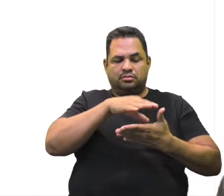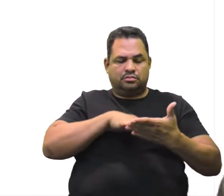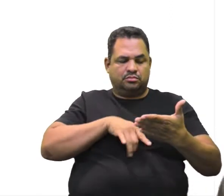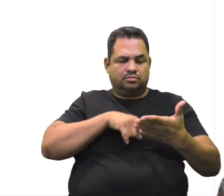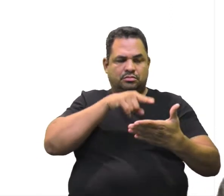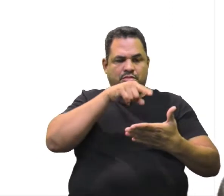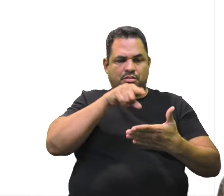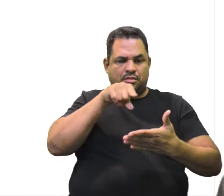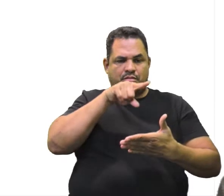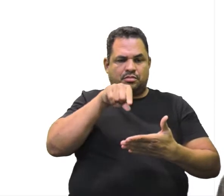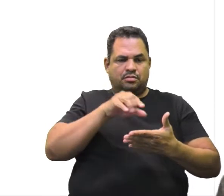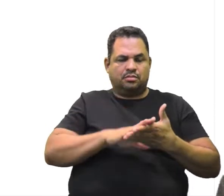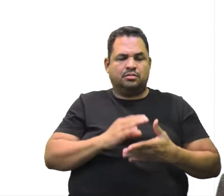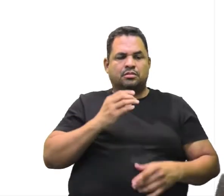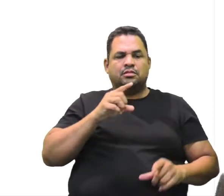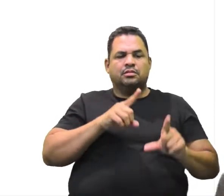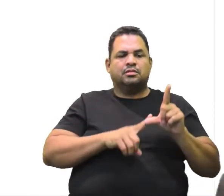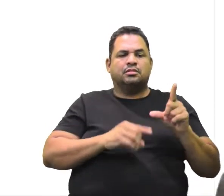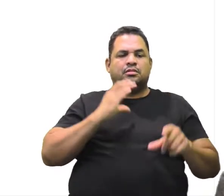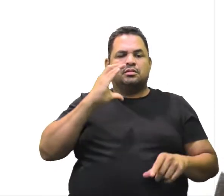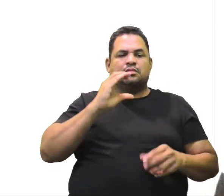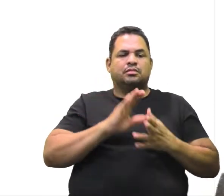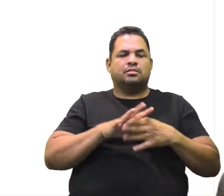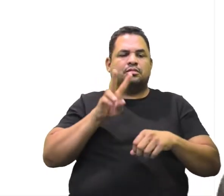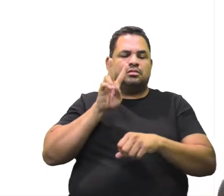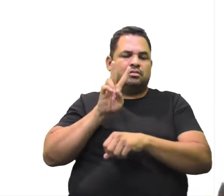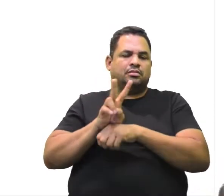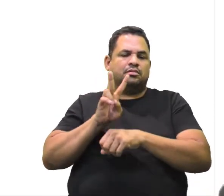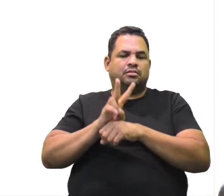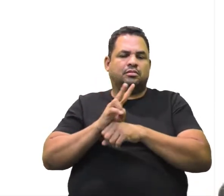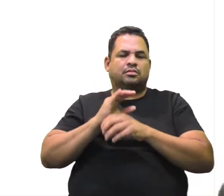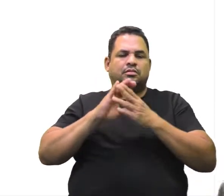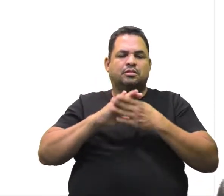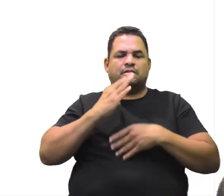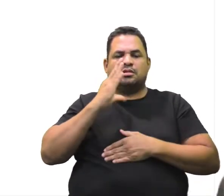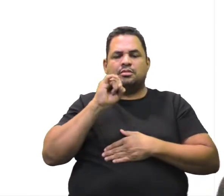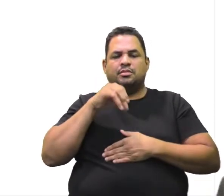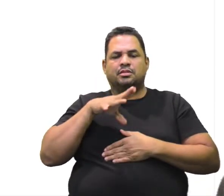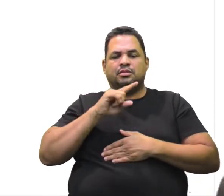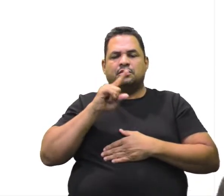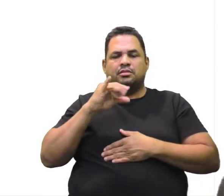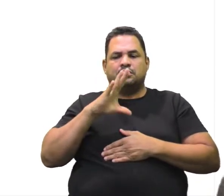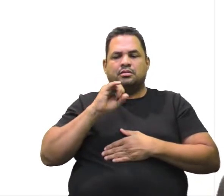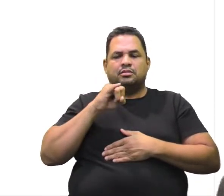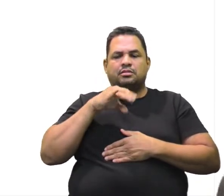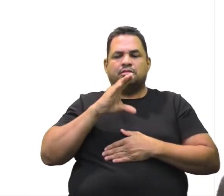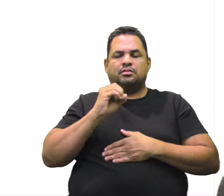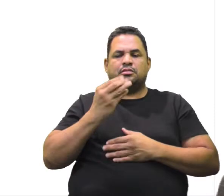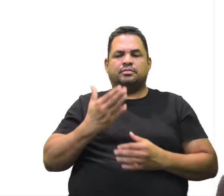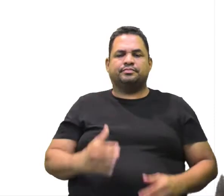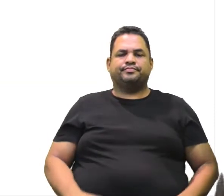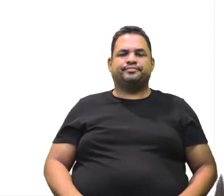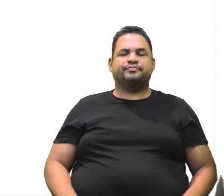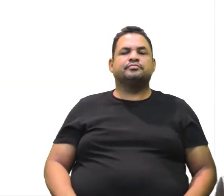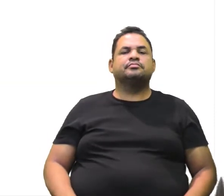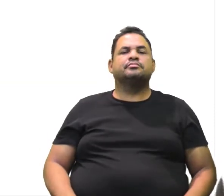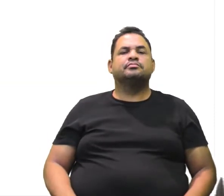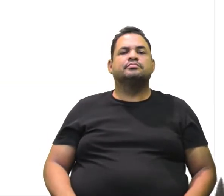C, exatamente para preservar a camada de ozônio, tá bom? Vamos lá então, olha só no